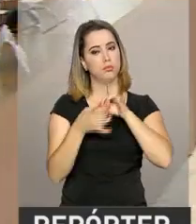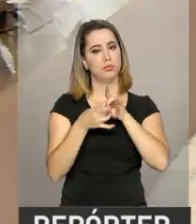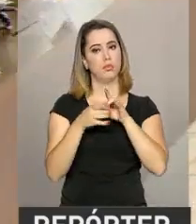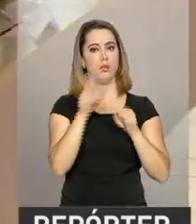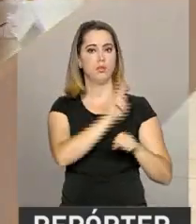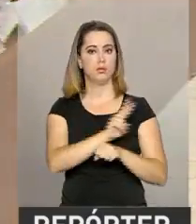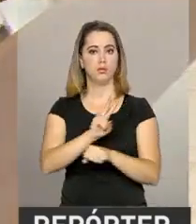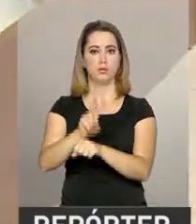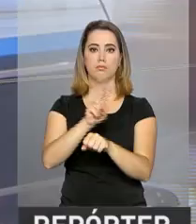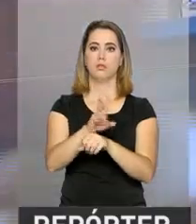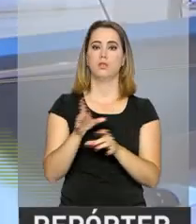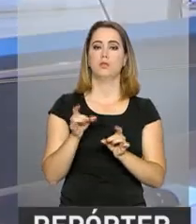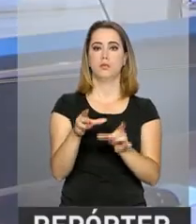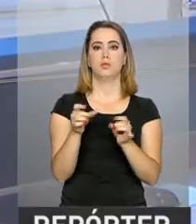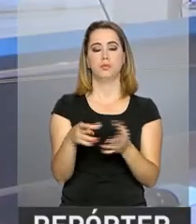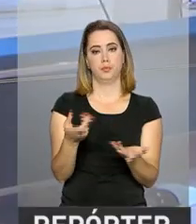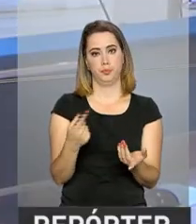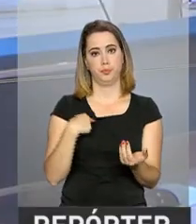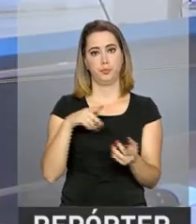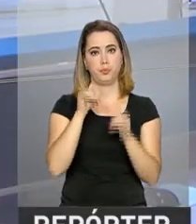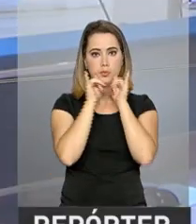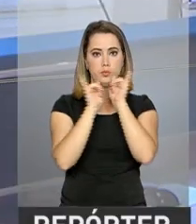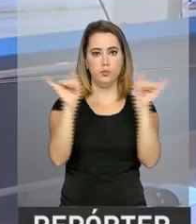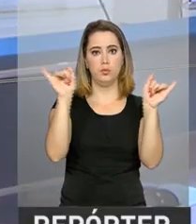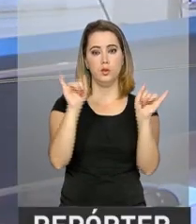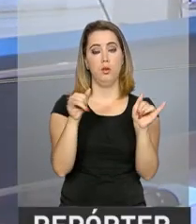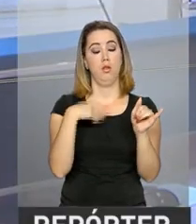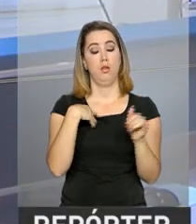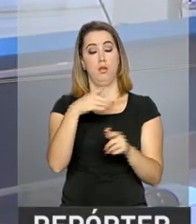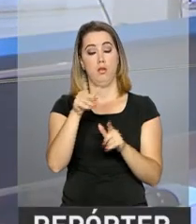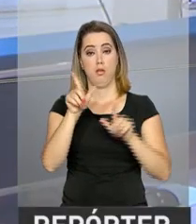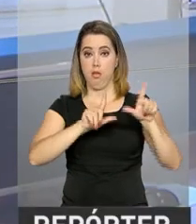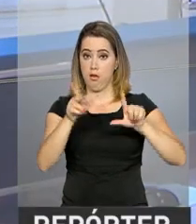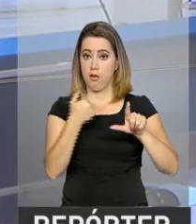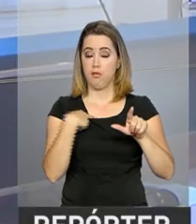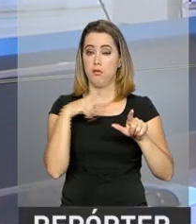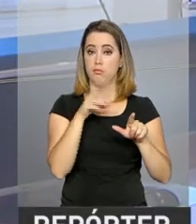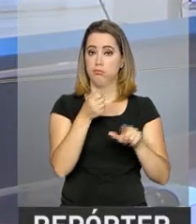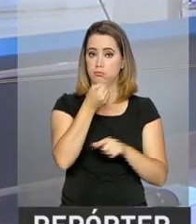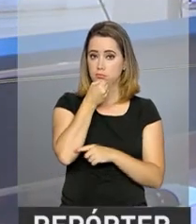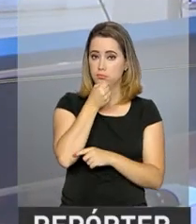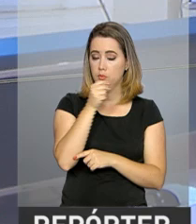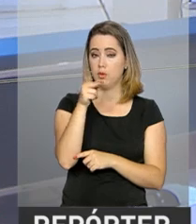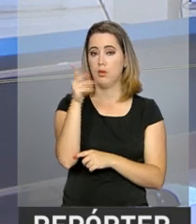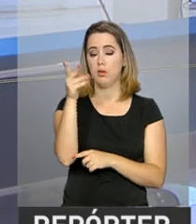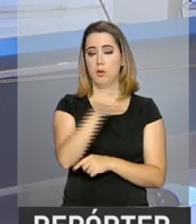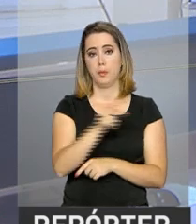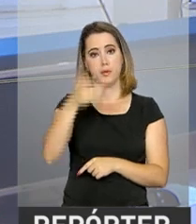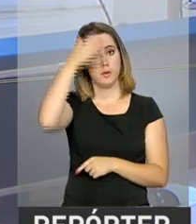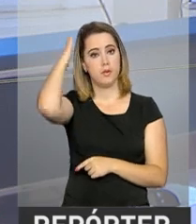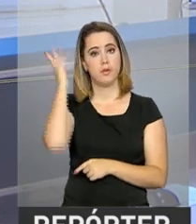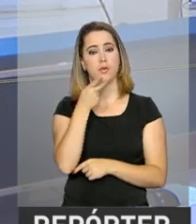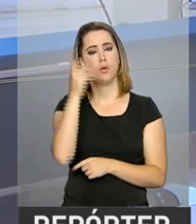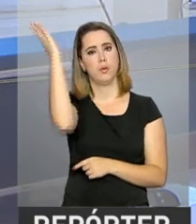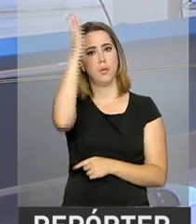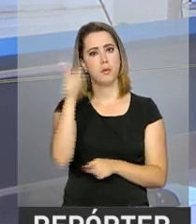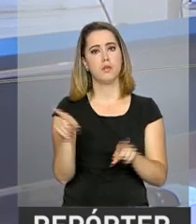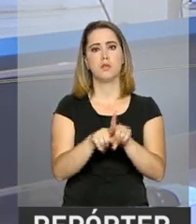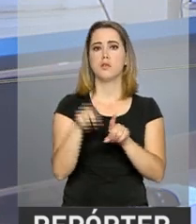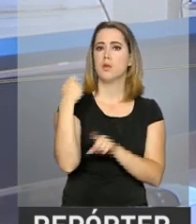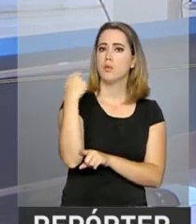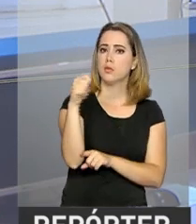defesa e Comércio em Declaração à imprensa Michel Temer afirmou que Brasil e Argentina T desafios